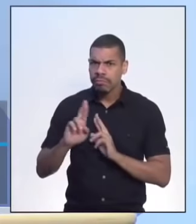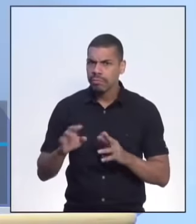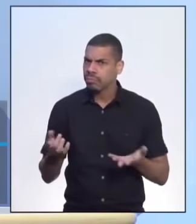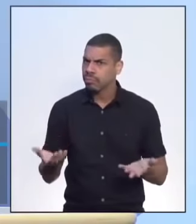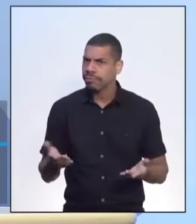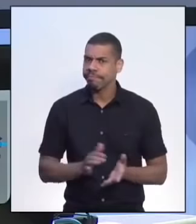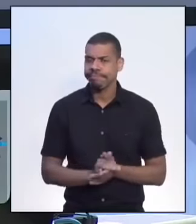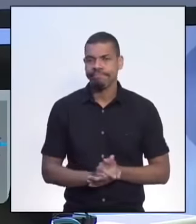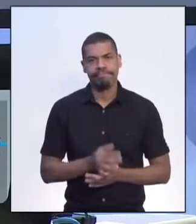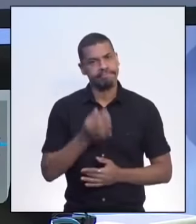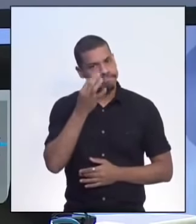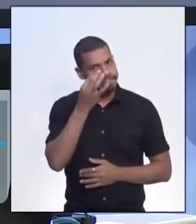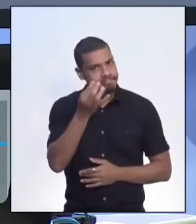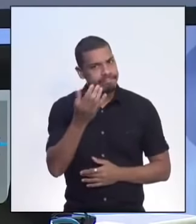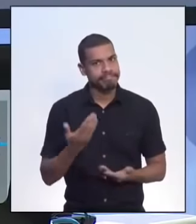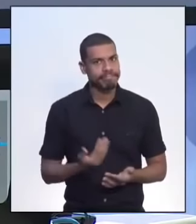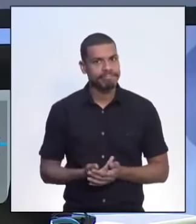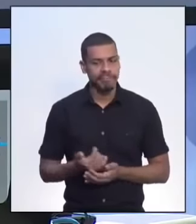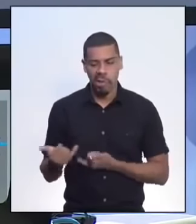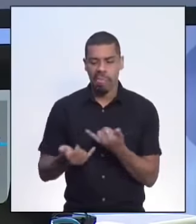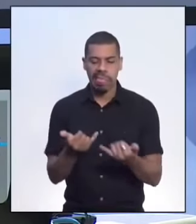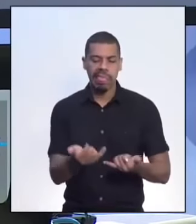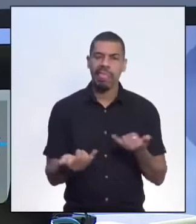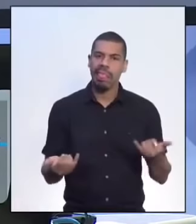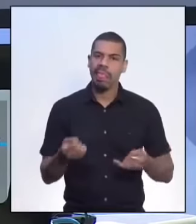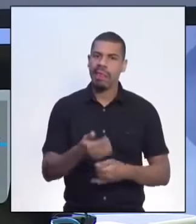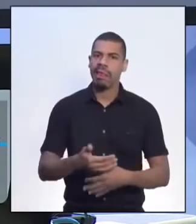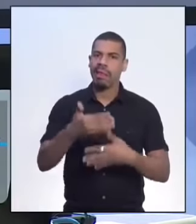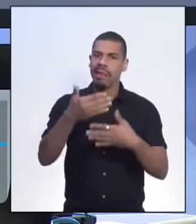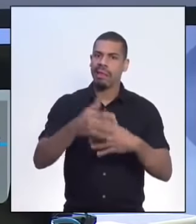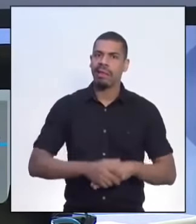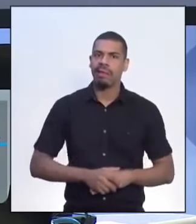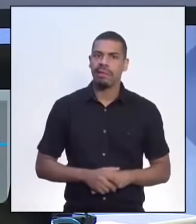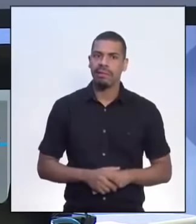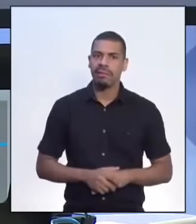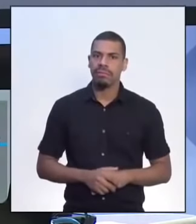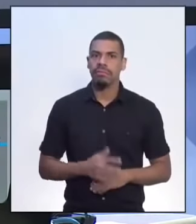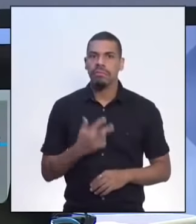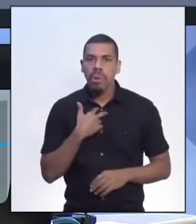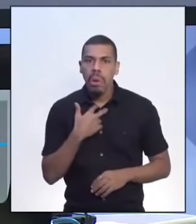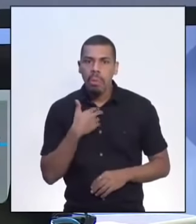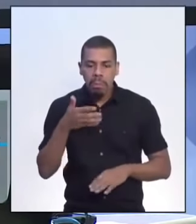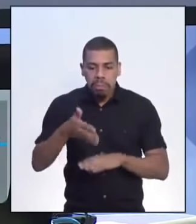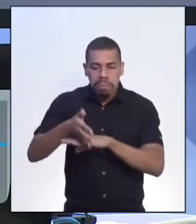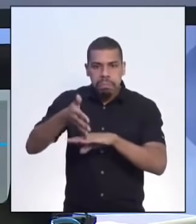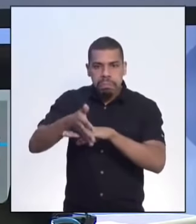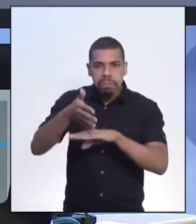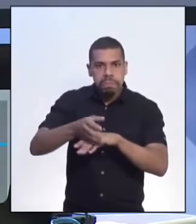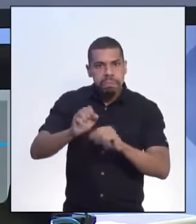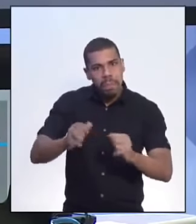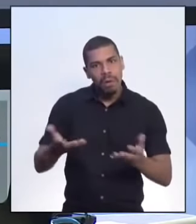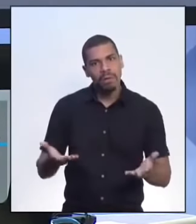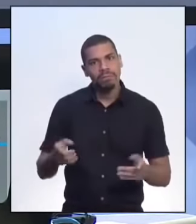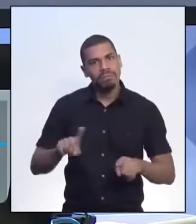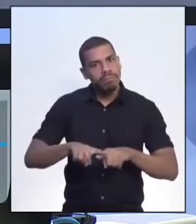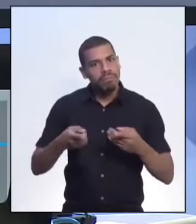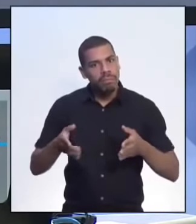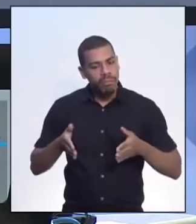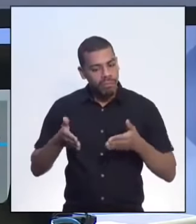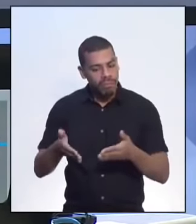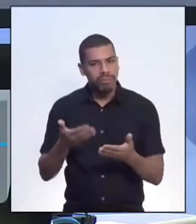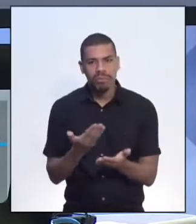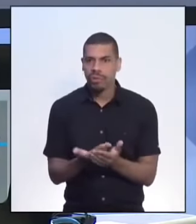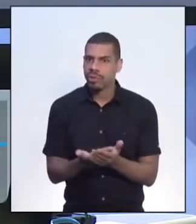Tá vendo só? Fica interagir. Alguém escreveu aqui, Pro, a gente não pode mais interagir? Pode, amor, mas interage aqui com a Pro